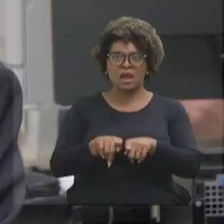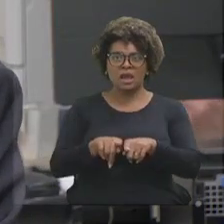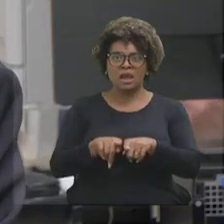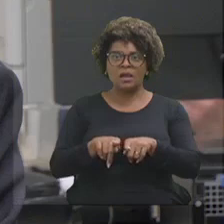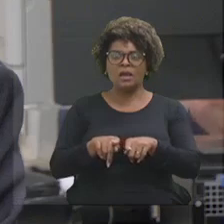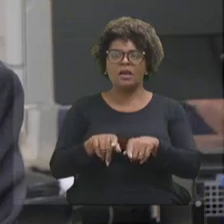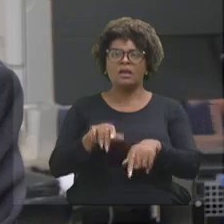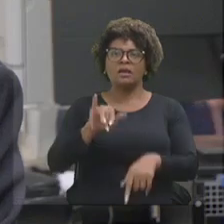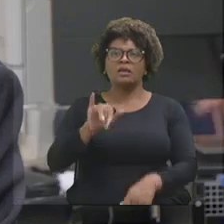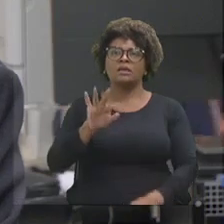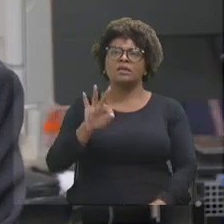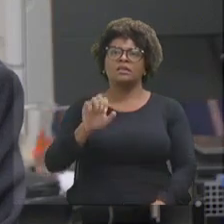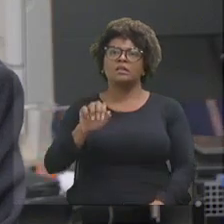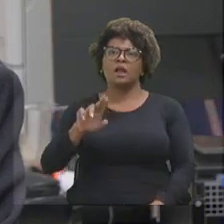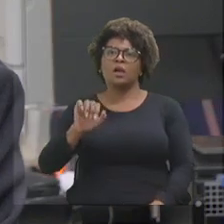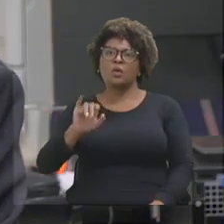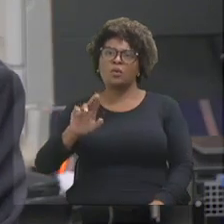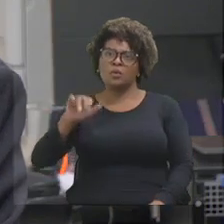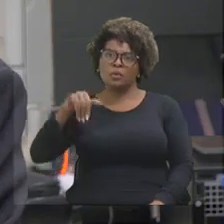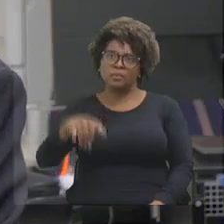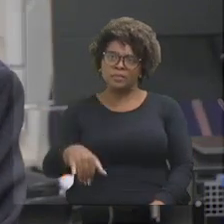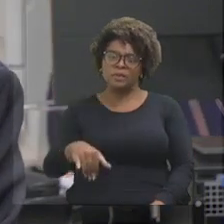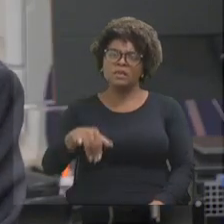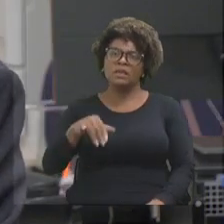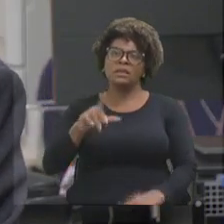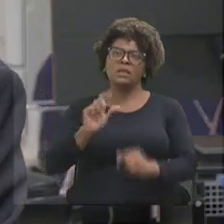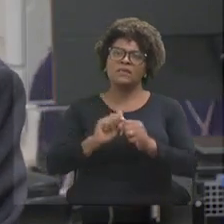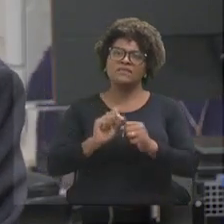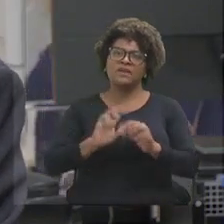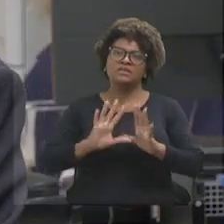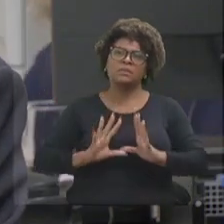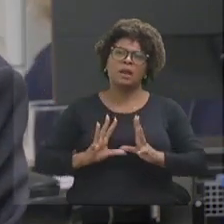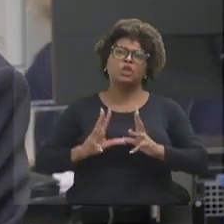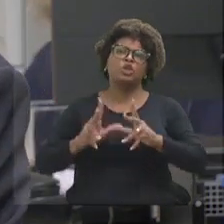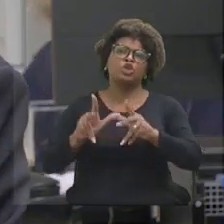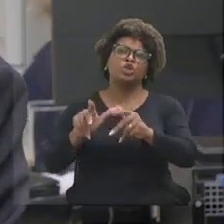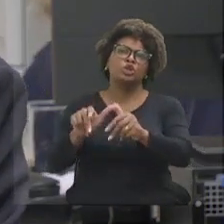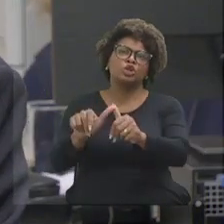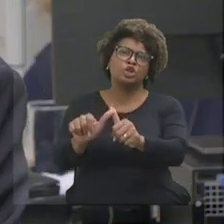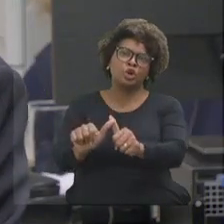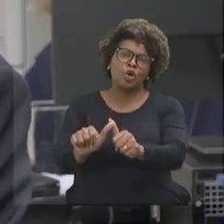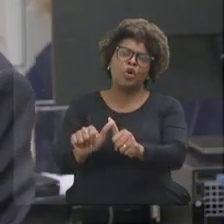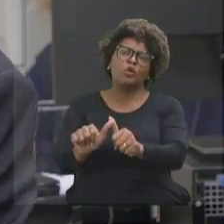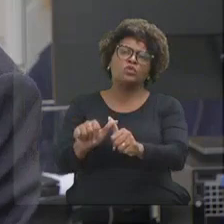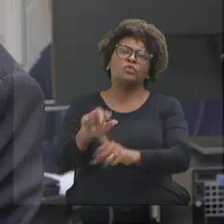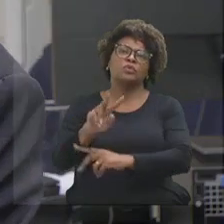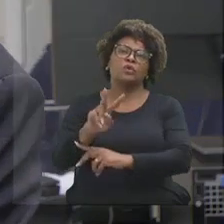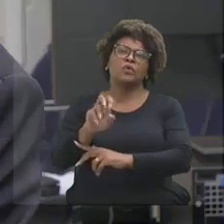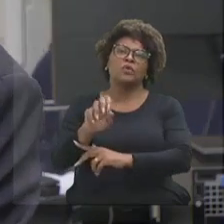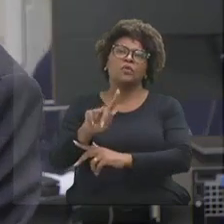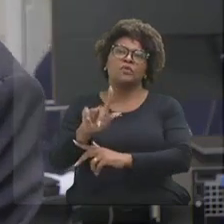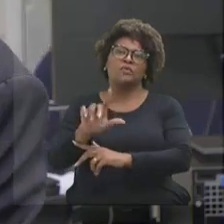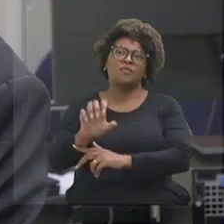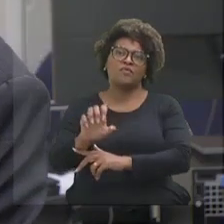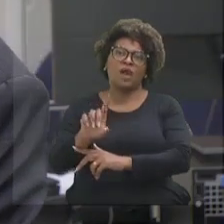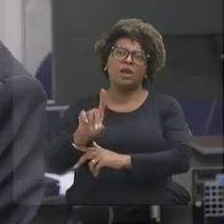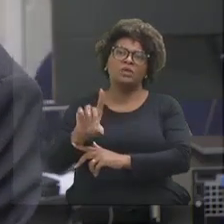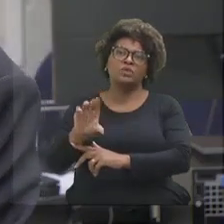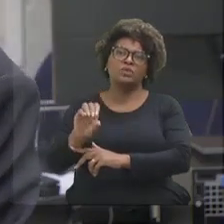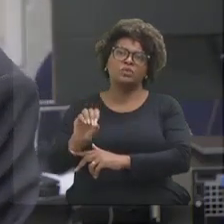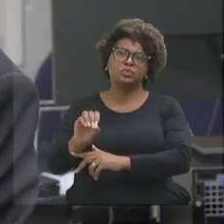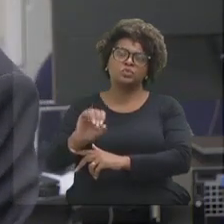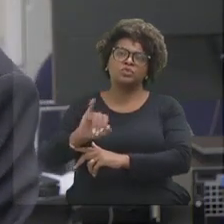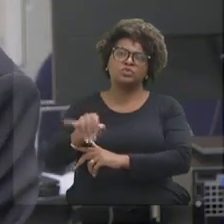Almenara iria atender todo baixo jeitinho que hoje tem pacientes que querem retornar para casa